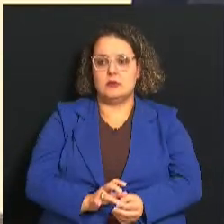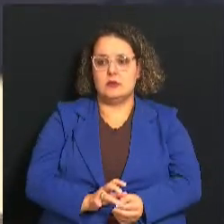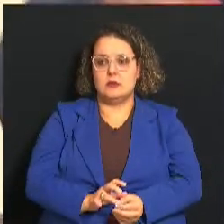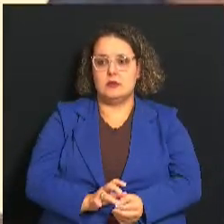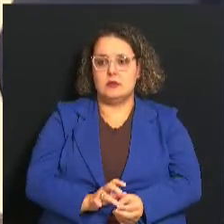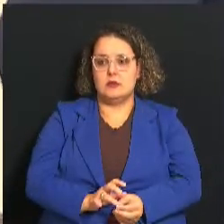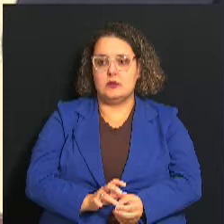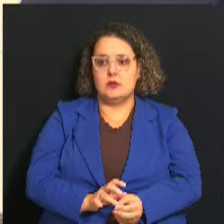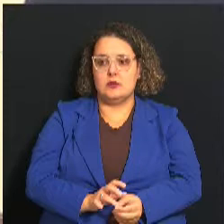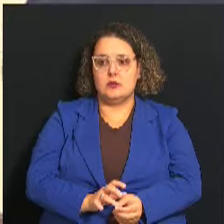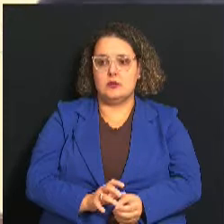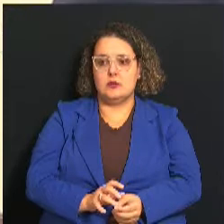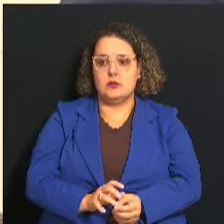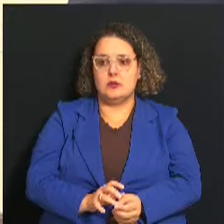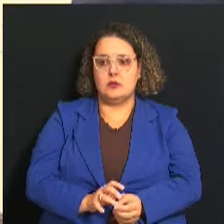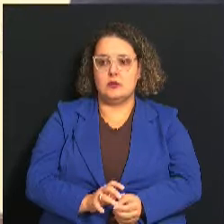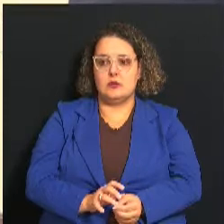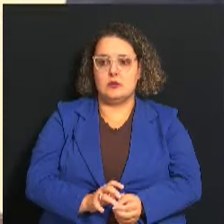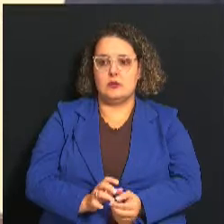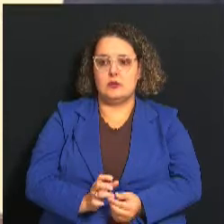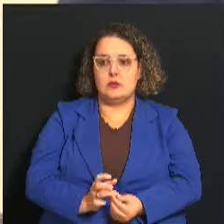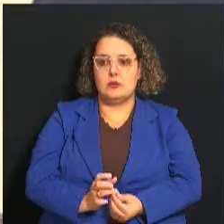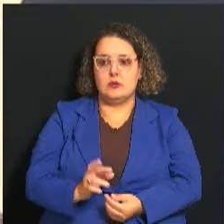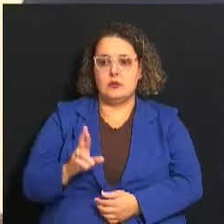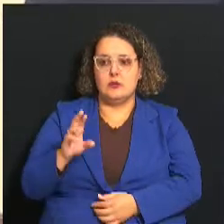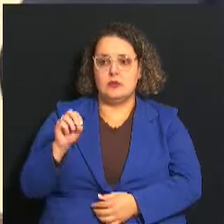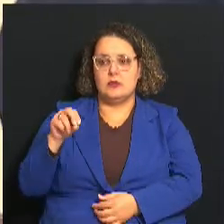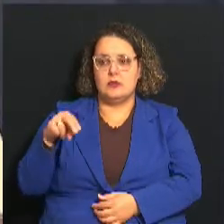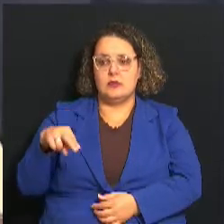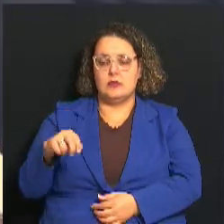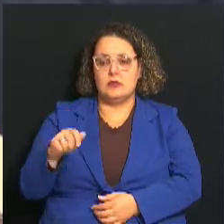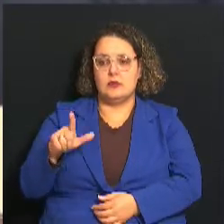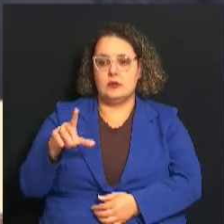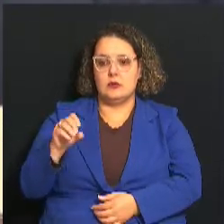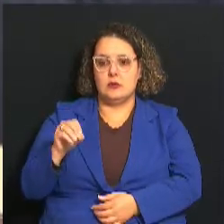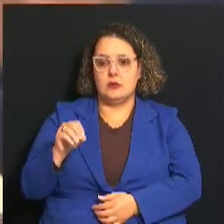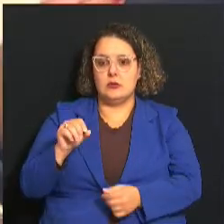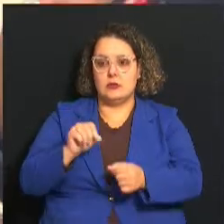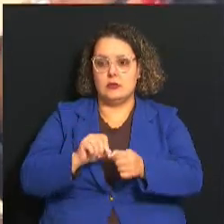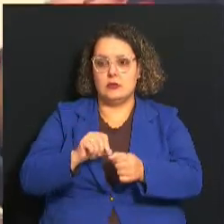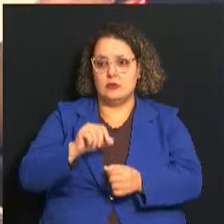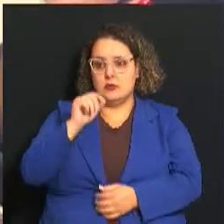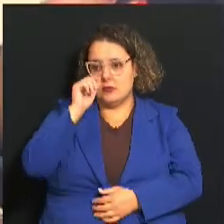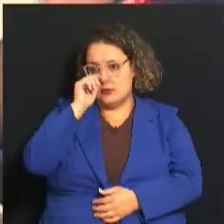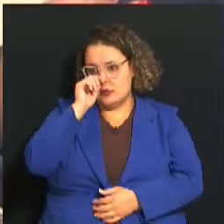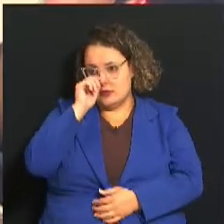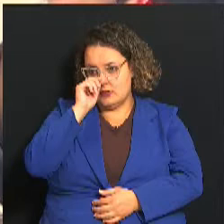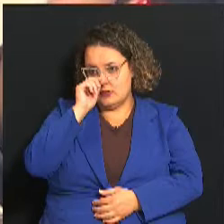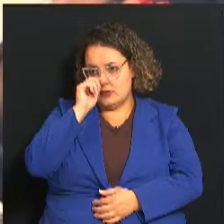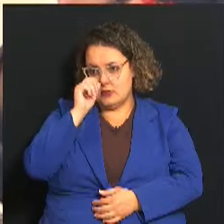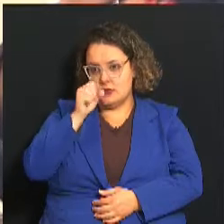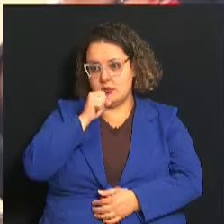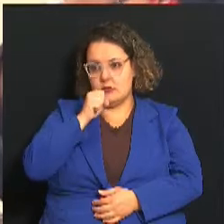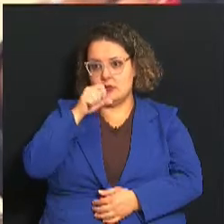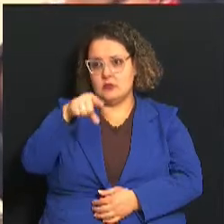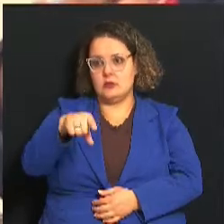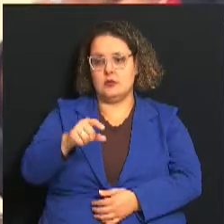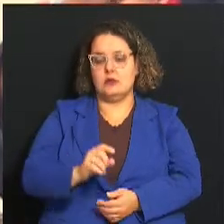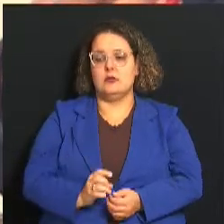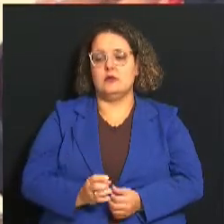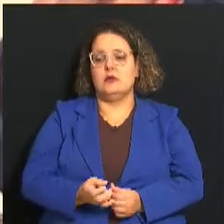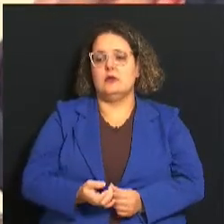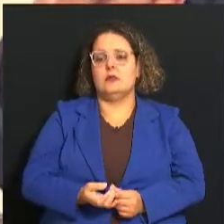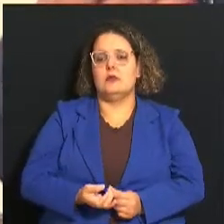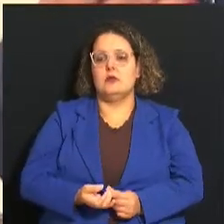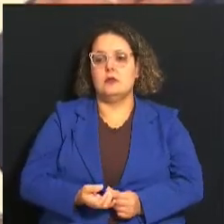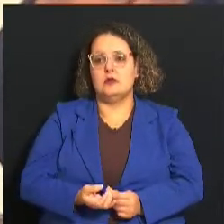nos primeiros ali, acho que foi o Ronaldo Hipólito, né, quem fez, se puder usar o microfone de à parte,